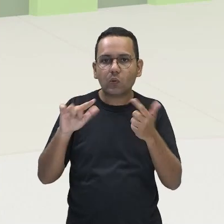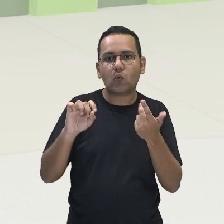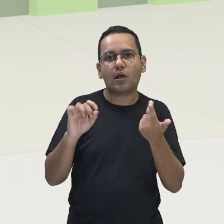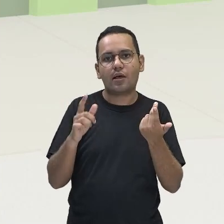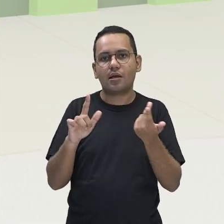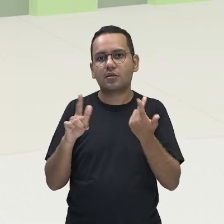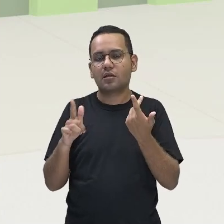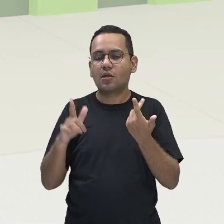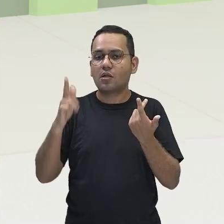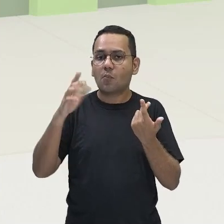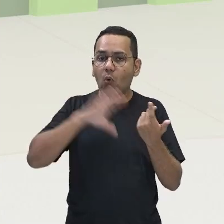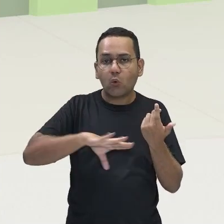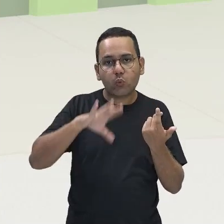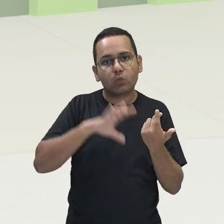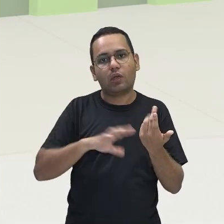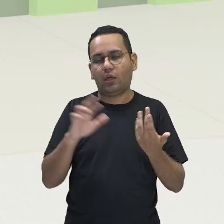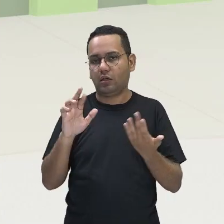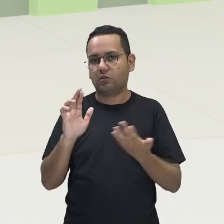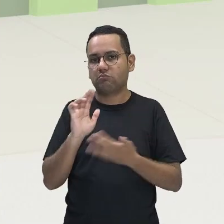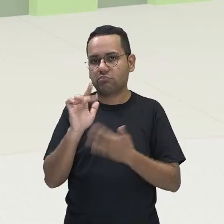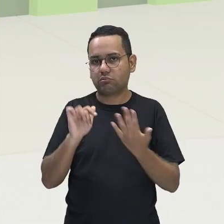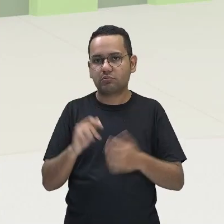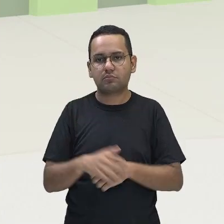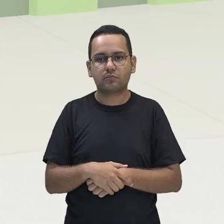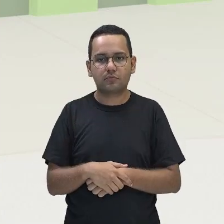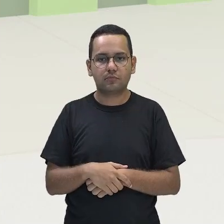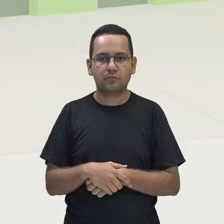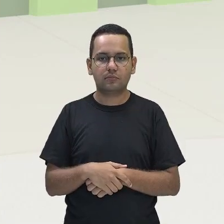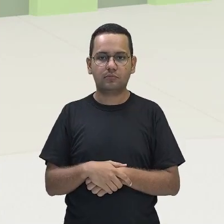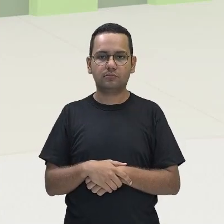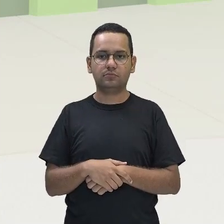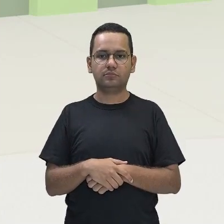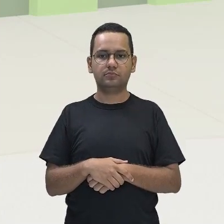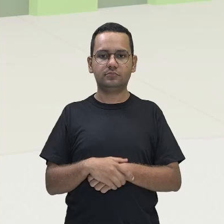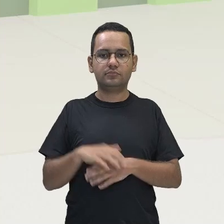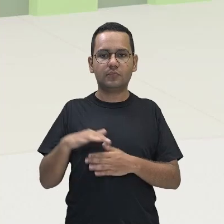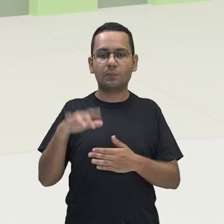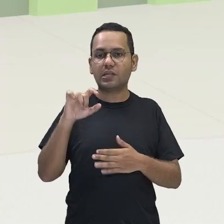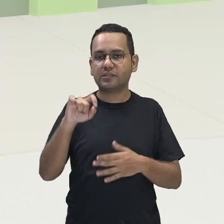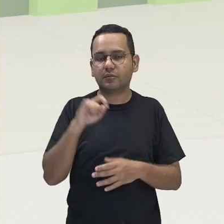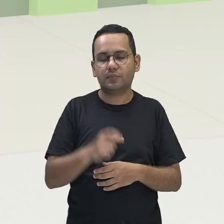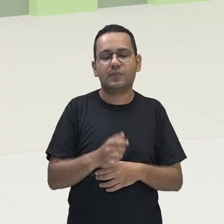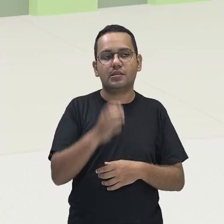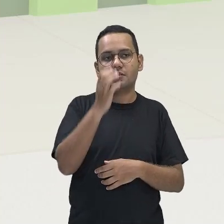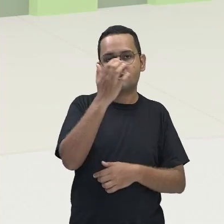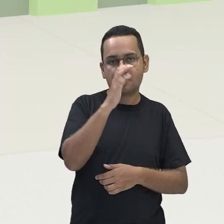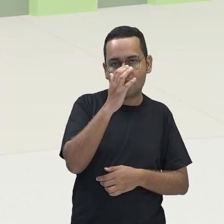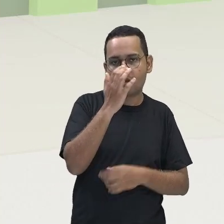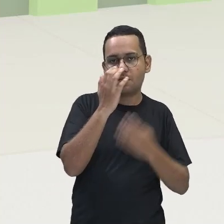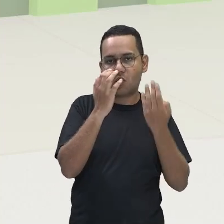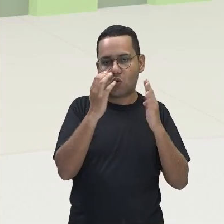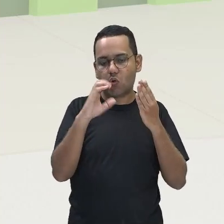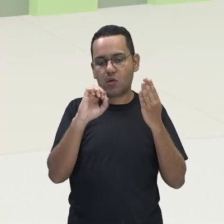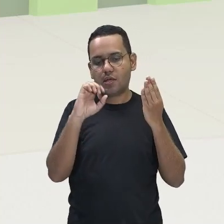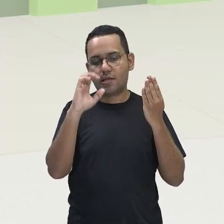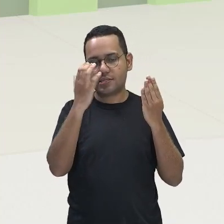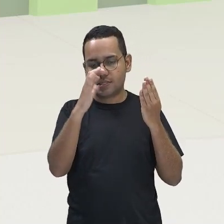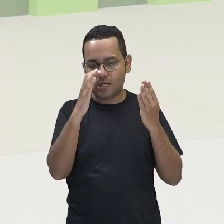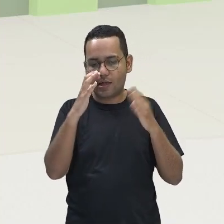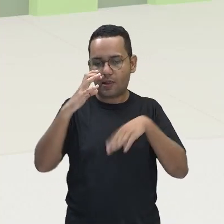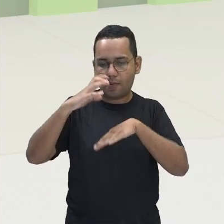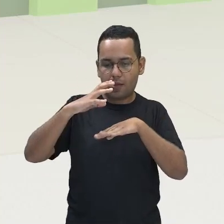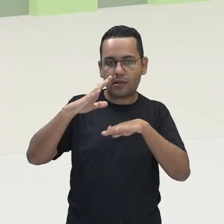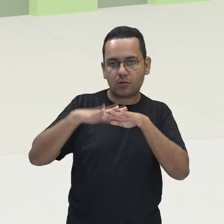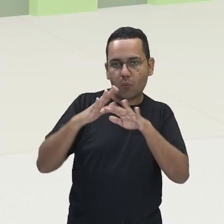enfim, tanto nas ciências biológicas, ciências exatas e ciências humanas, em